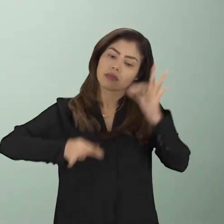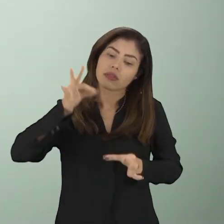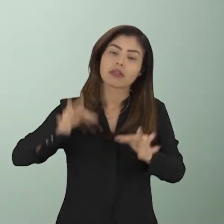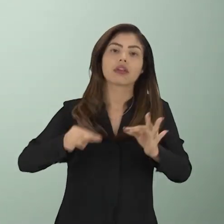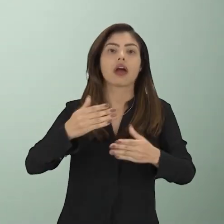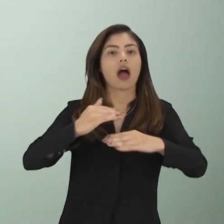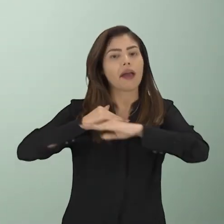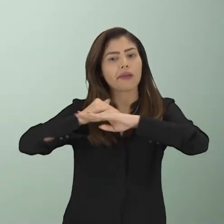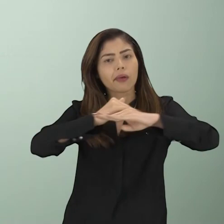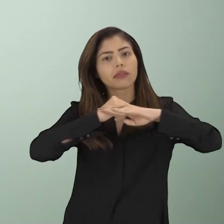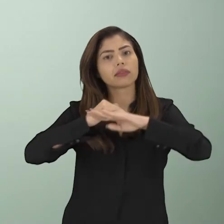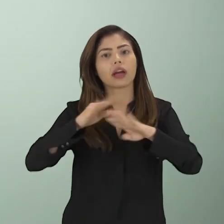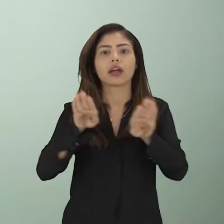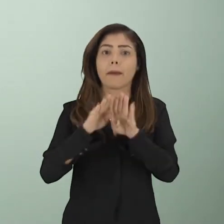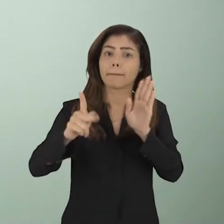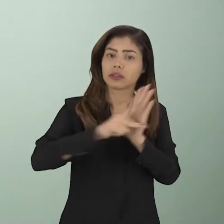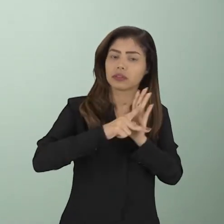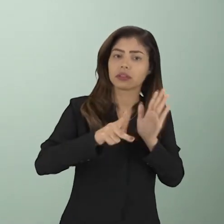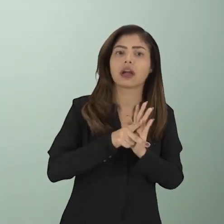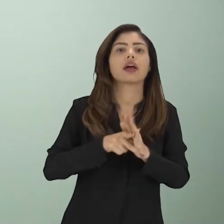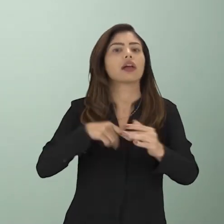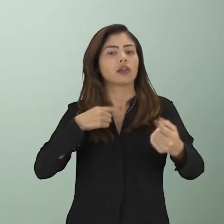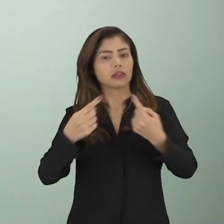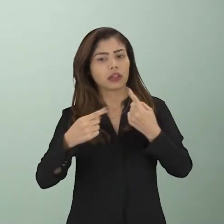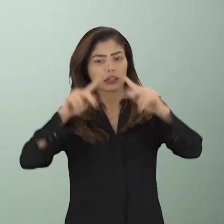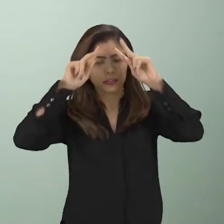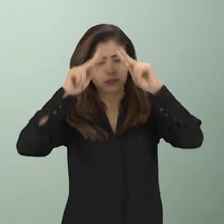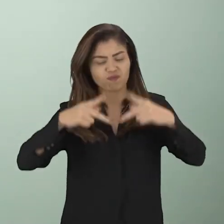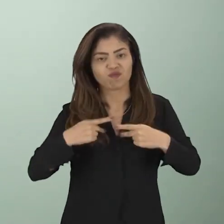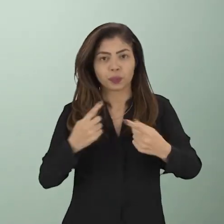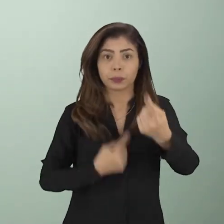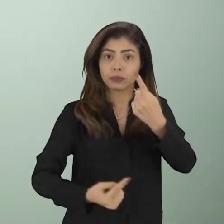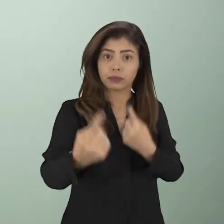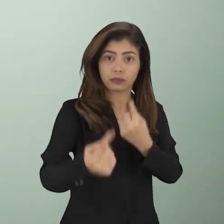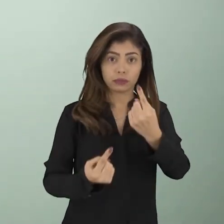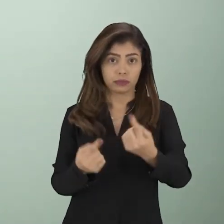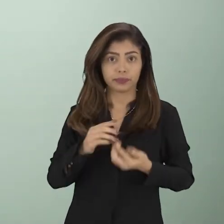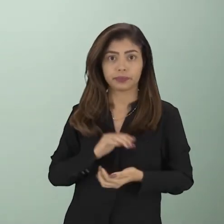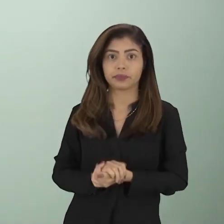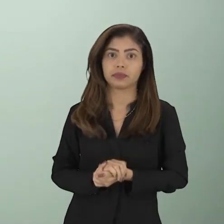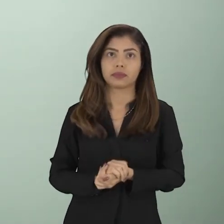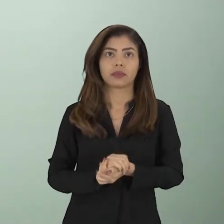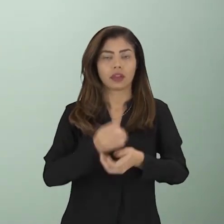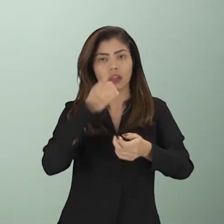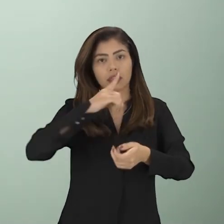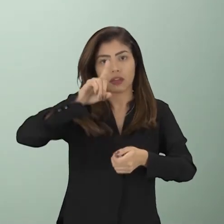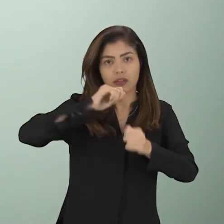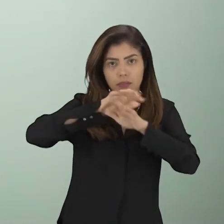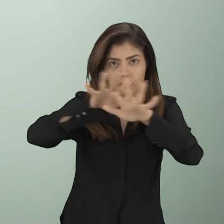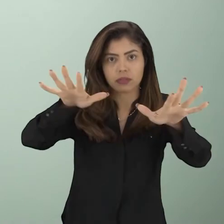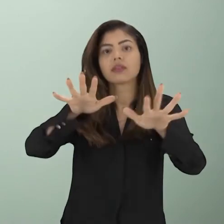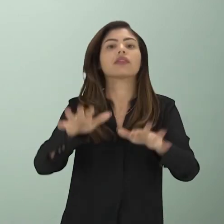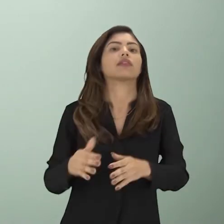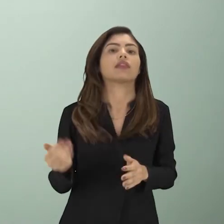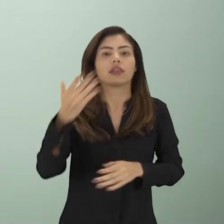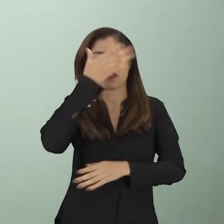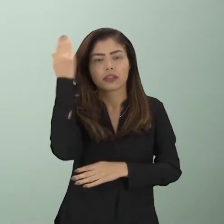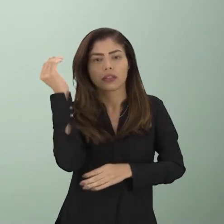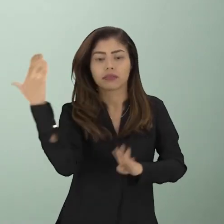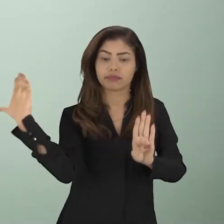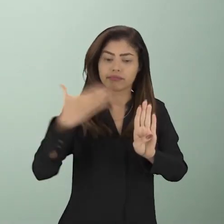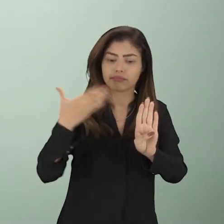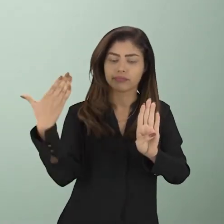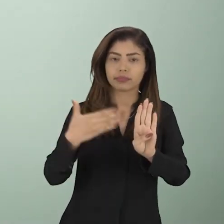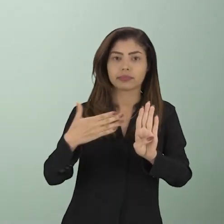princípio para os direitos, que os seres humanos aprendam a conviver um com o outro. Fiquem com Deus, meninos e meninas. Não esqueçam